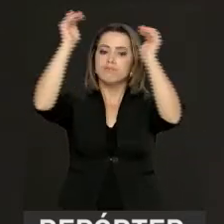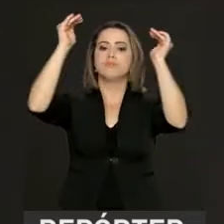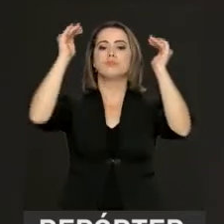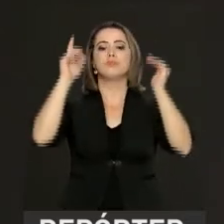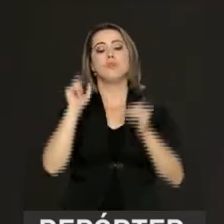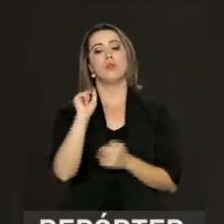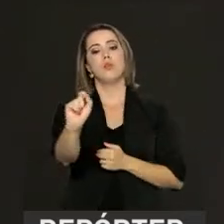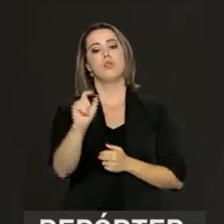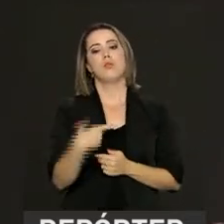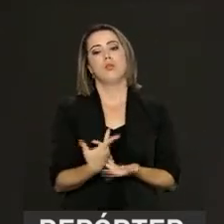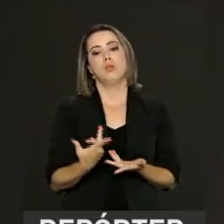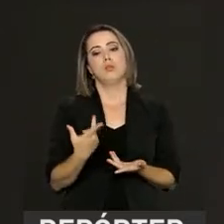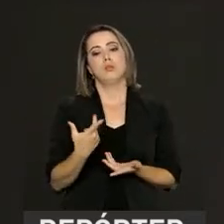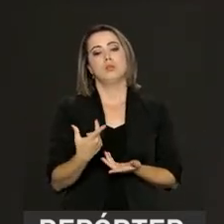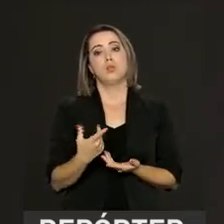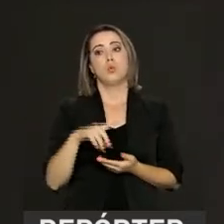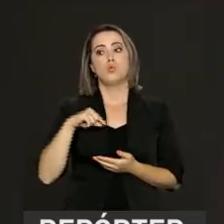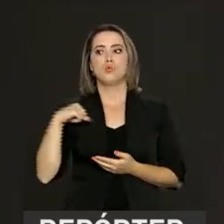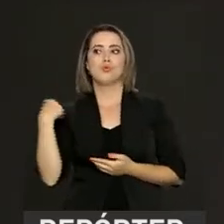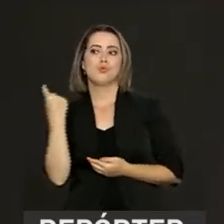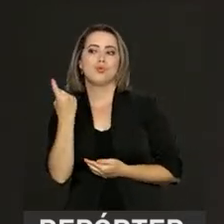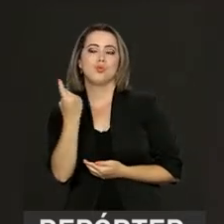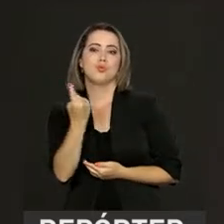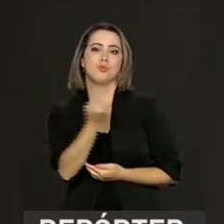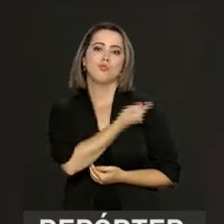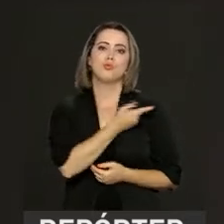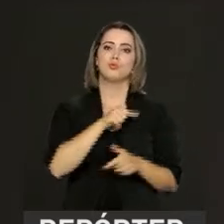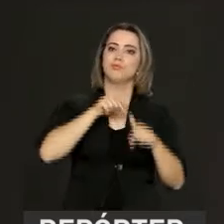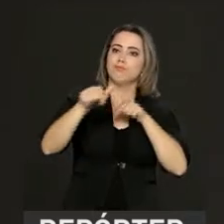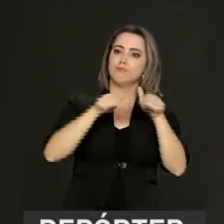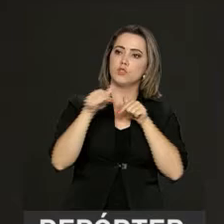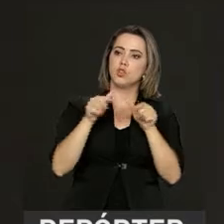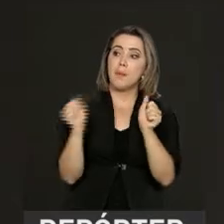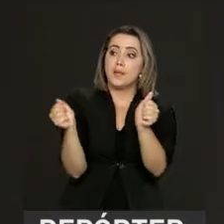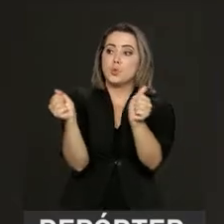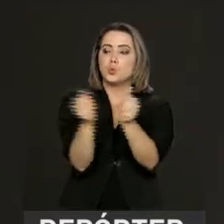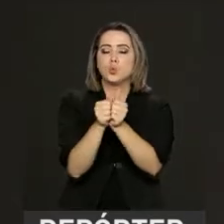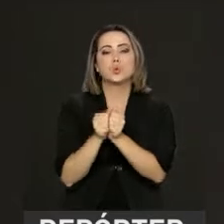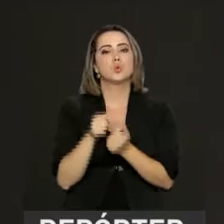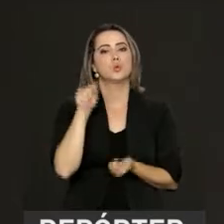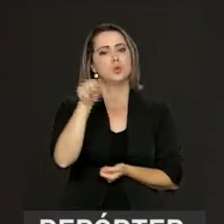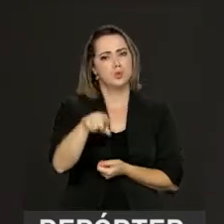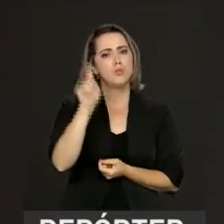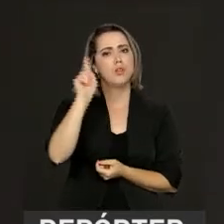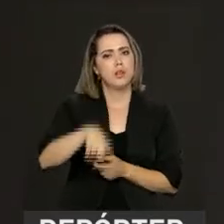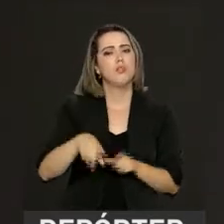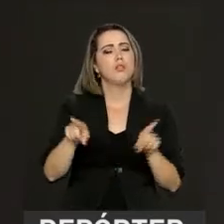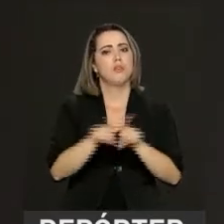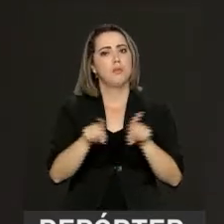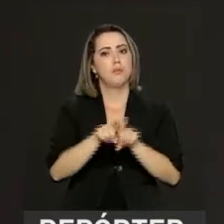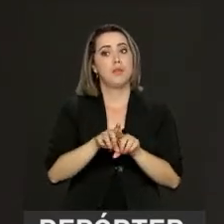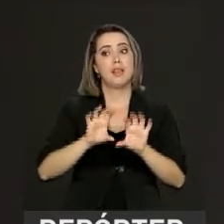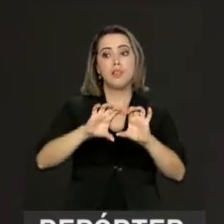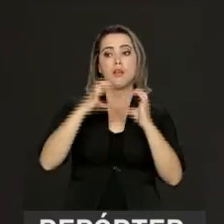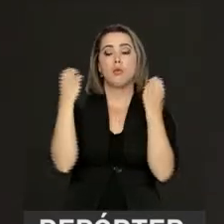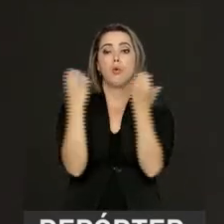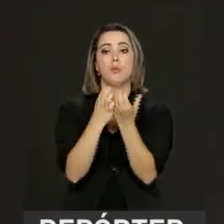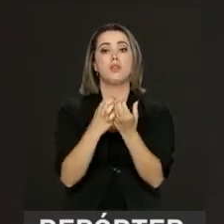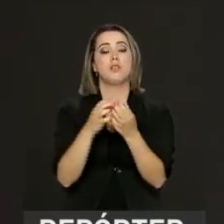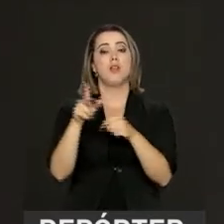uma coletiva uma obra coletiva que é também da comunidade libanesa